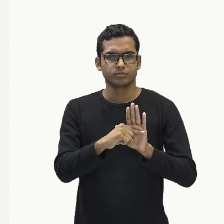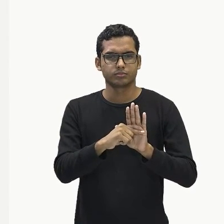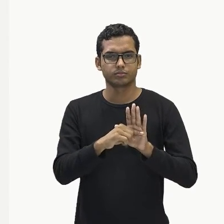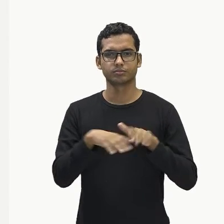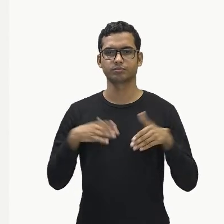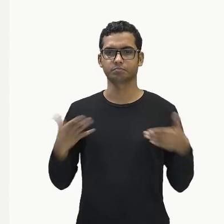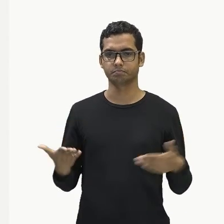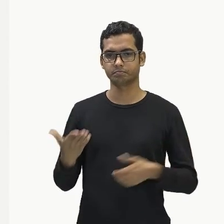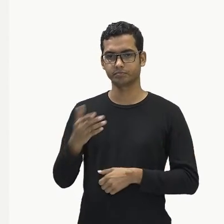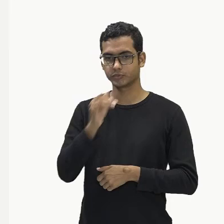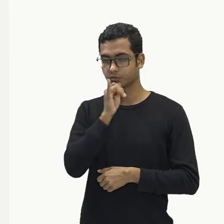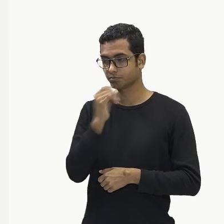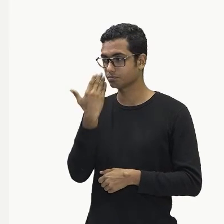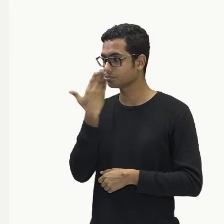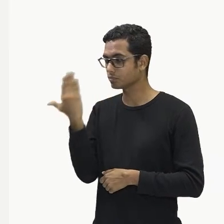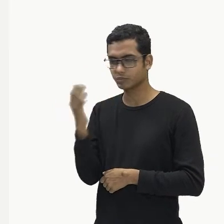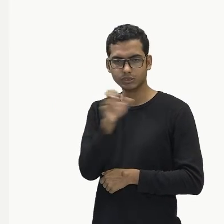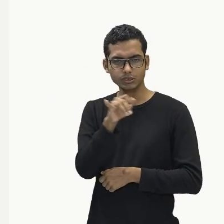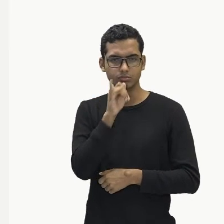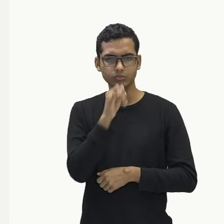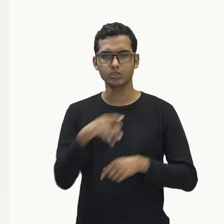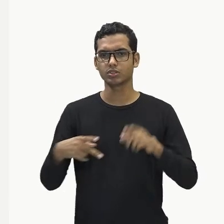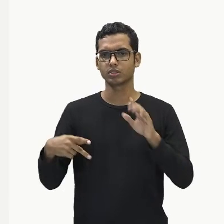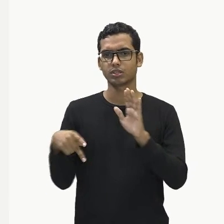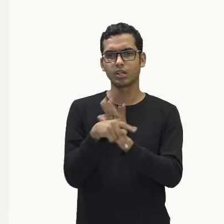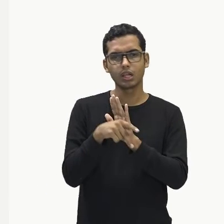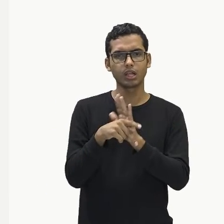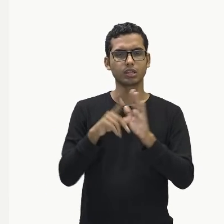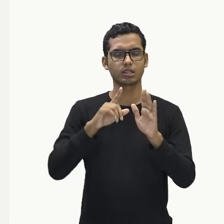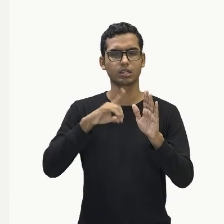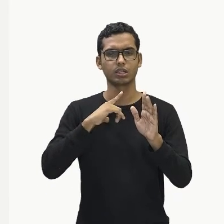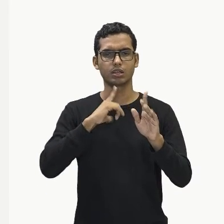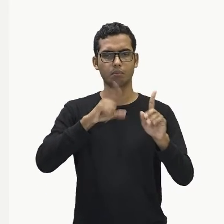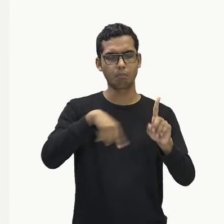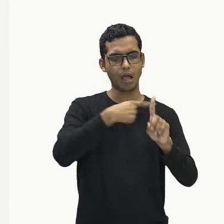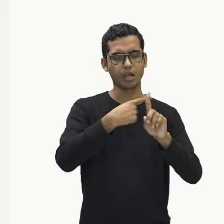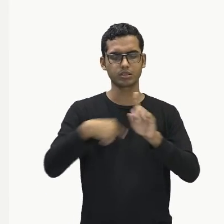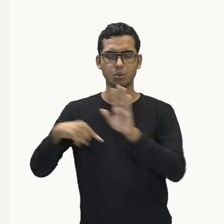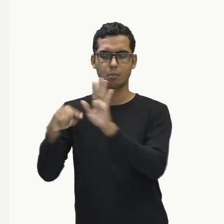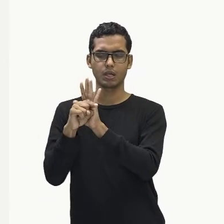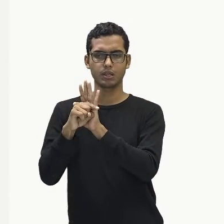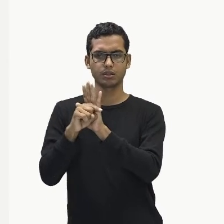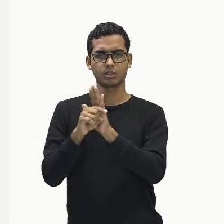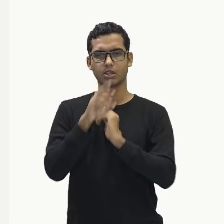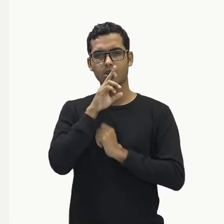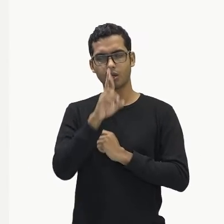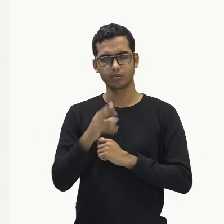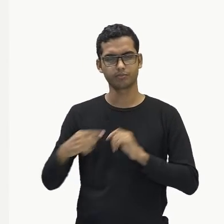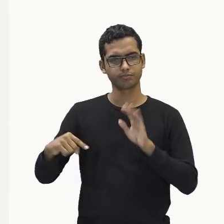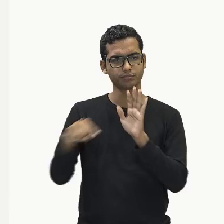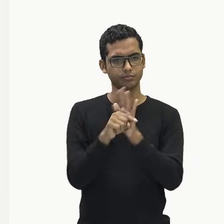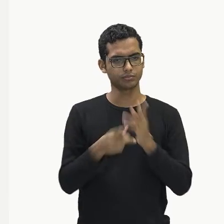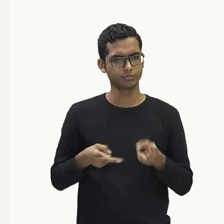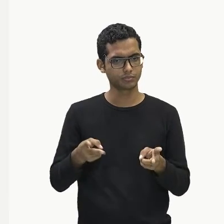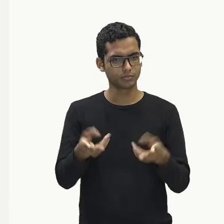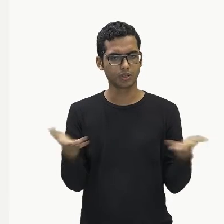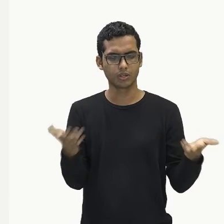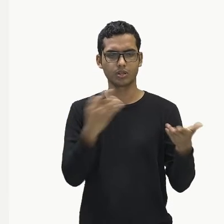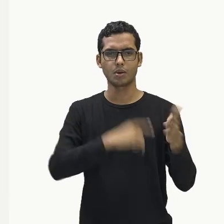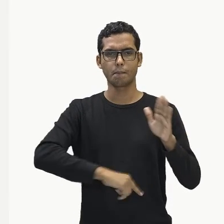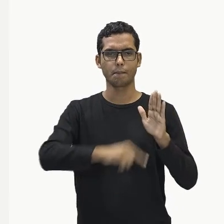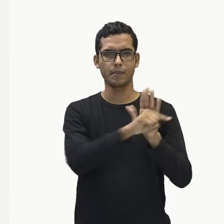Então, multiplicação de sinais diferentes, resultado negativo. Menos 2 ao